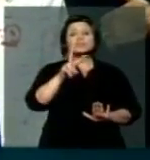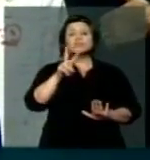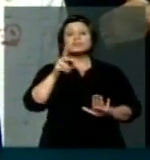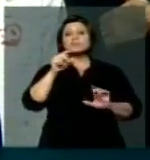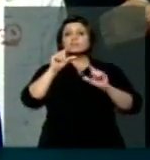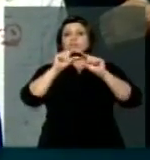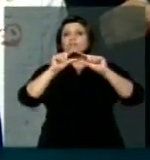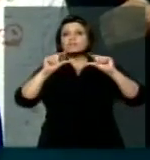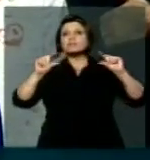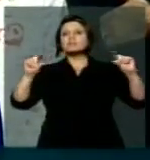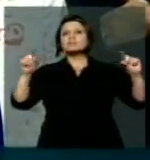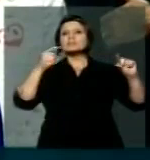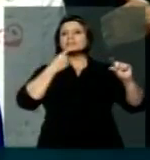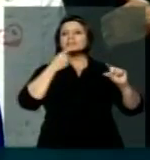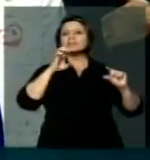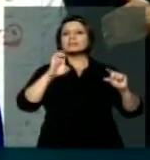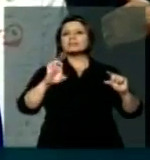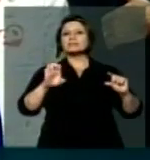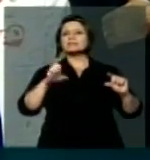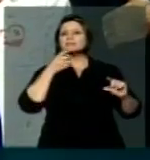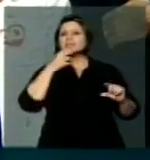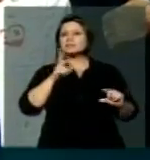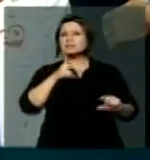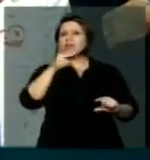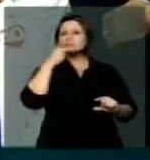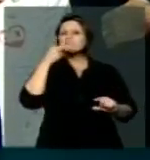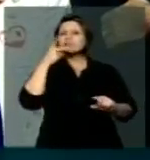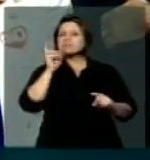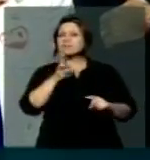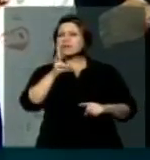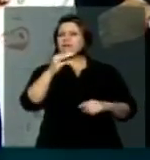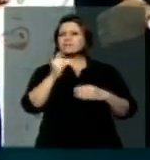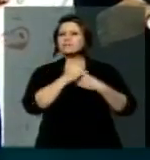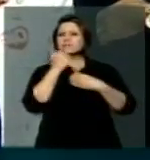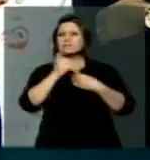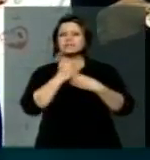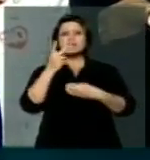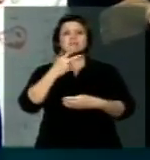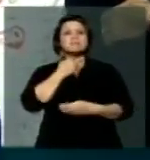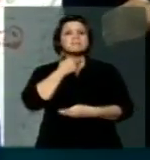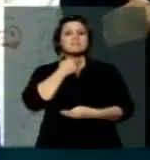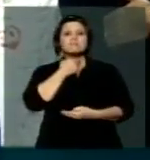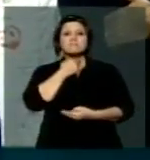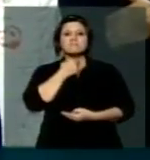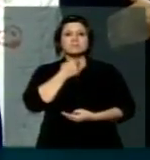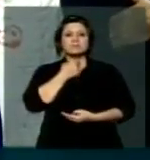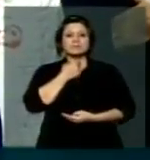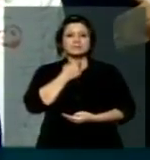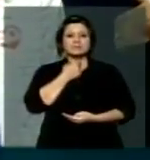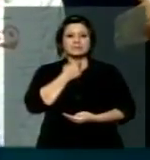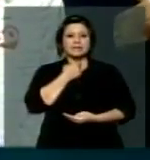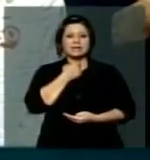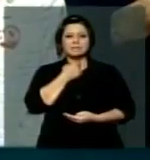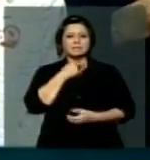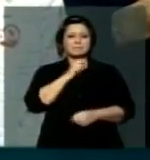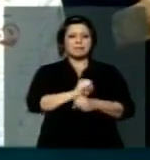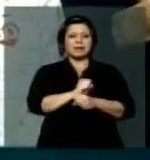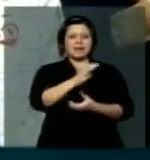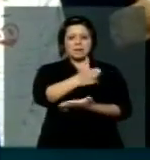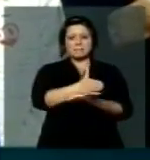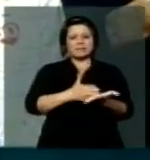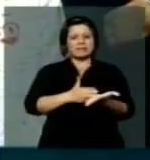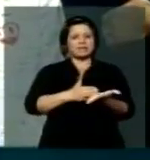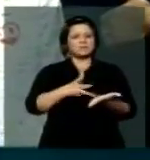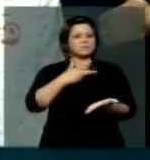próprio Eduardo, Renata. O Eduardo sempre nos dizia a todos: não podemos deixar nada pela metade.